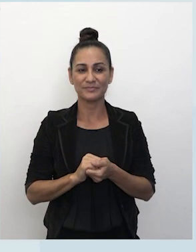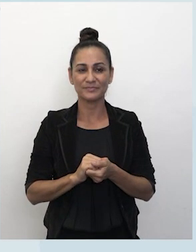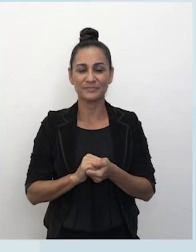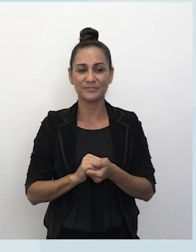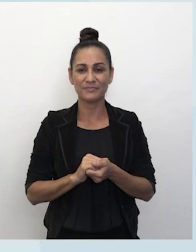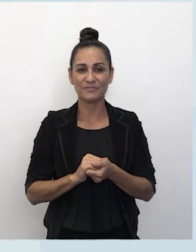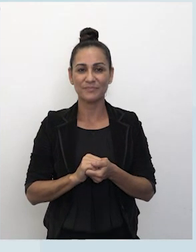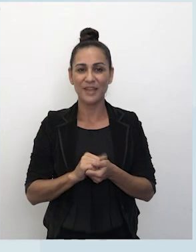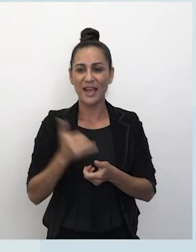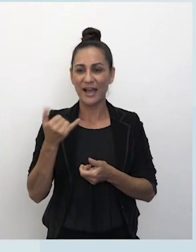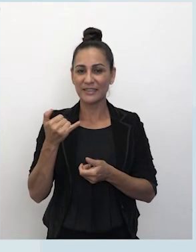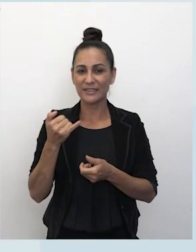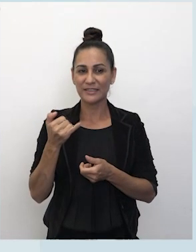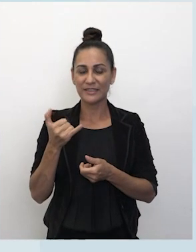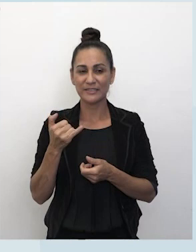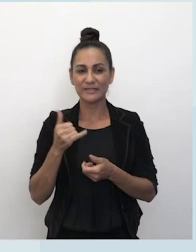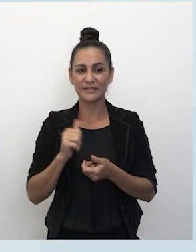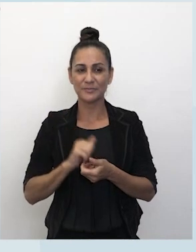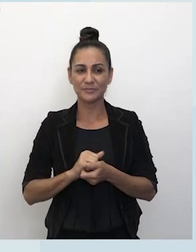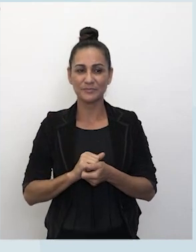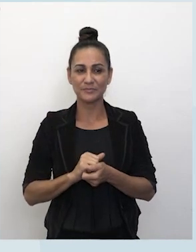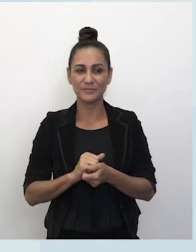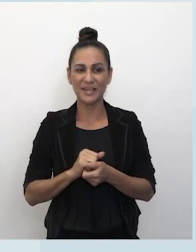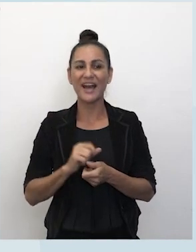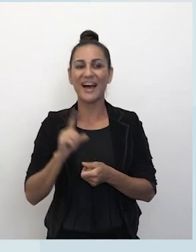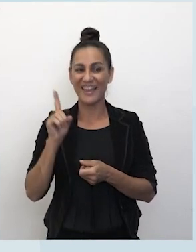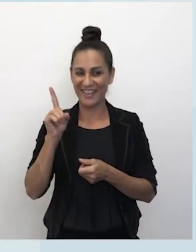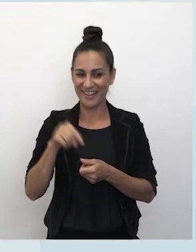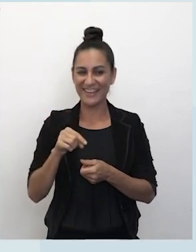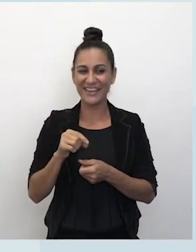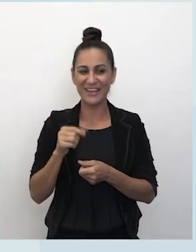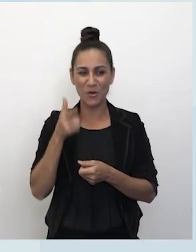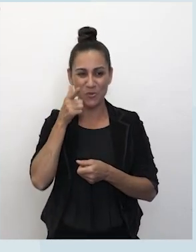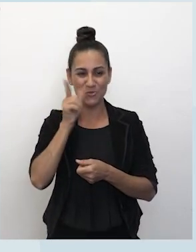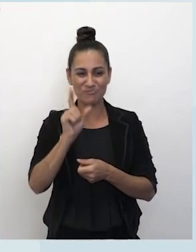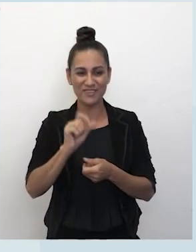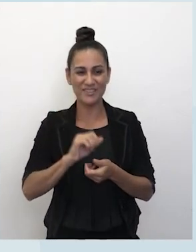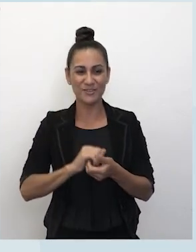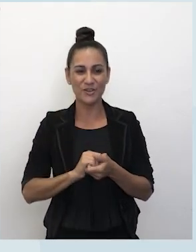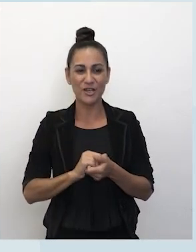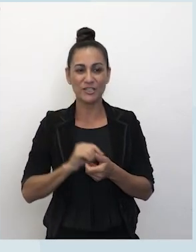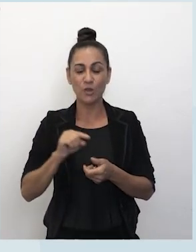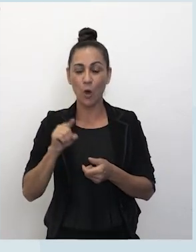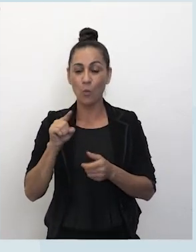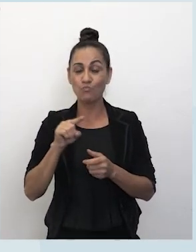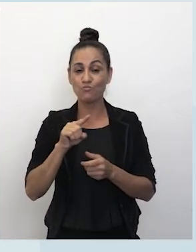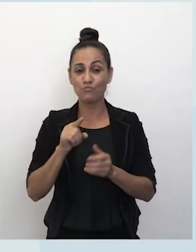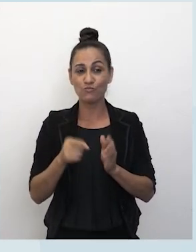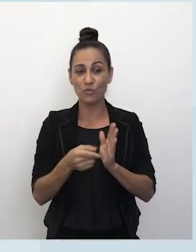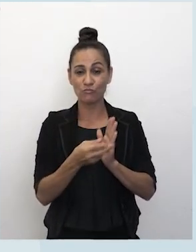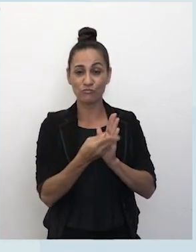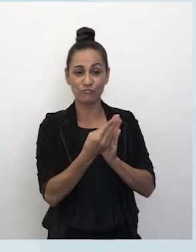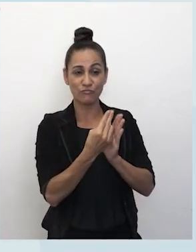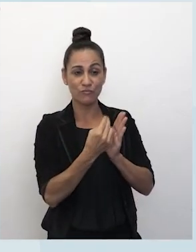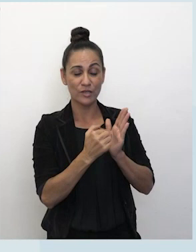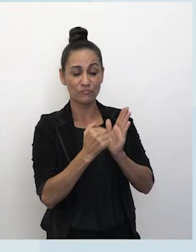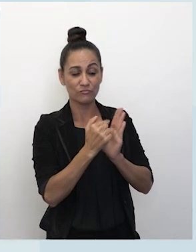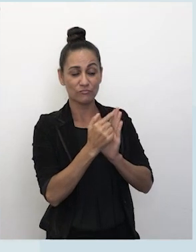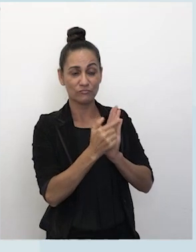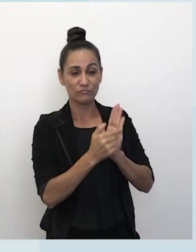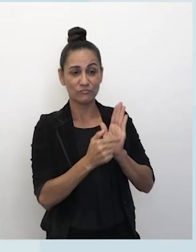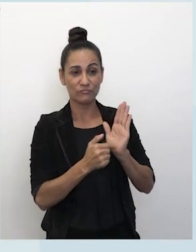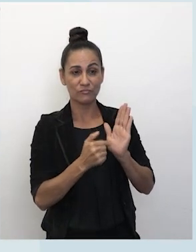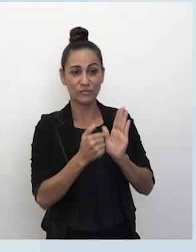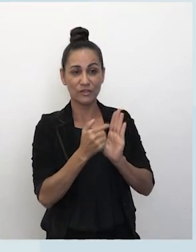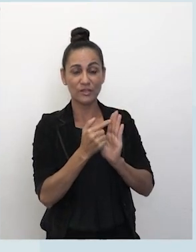Tá ativada a caneta. Aí, agora sim. Então, vejam, o ponto mais